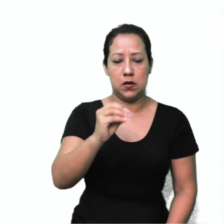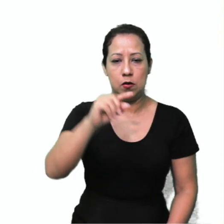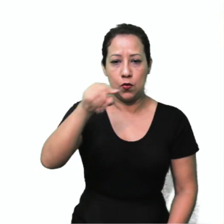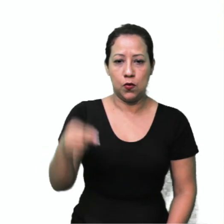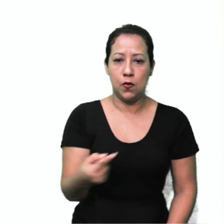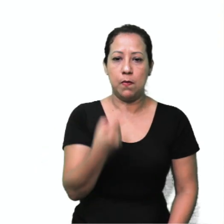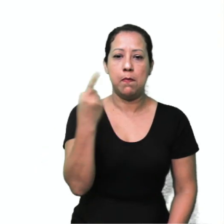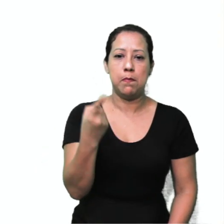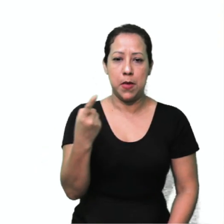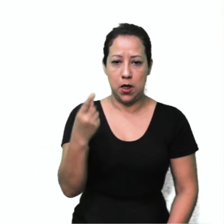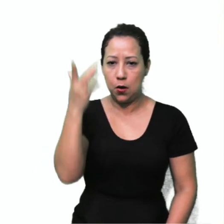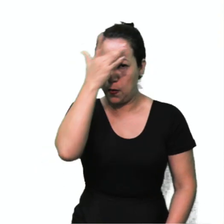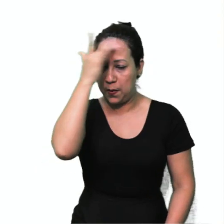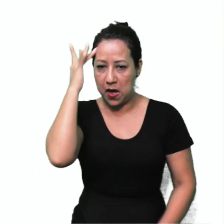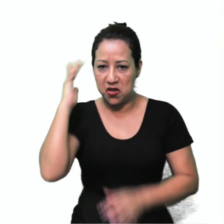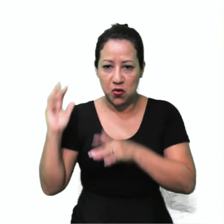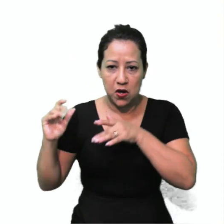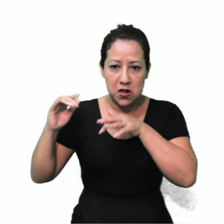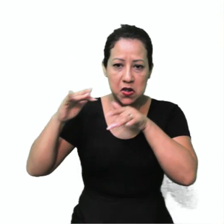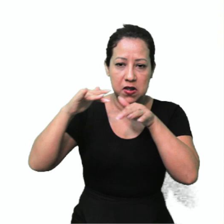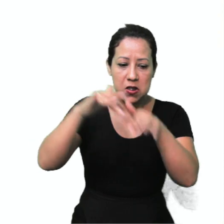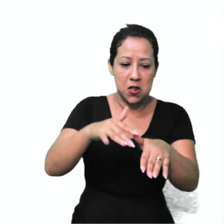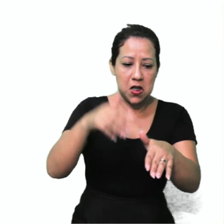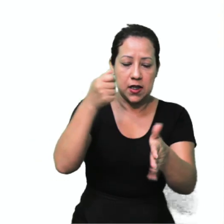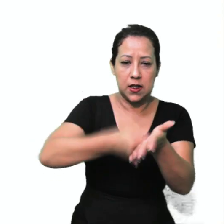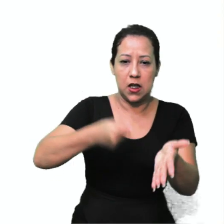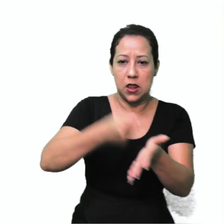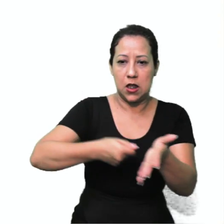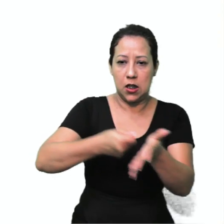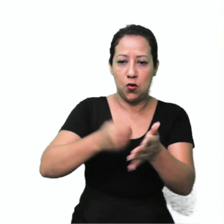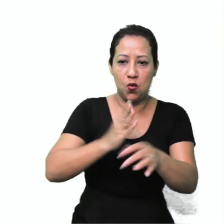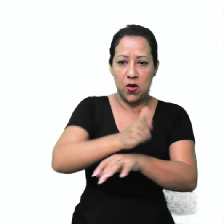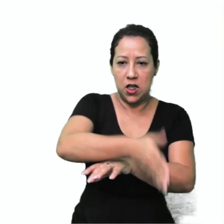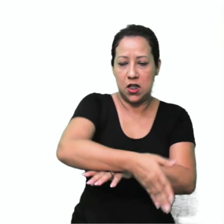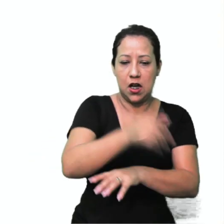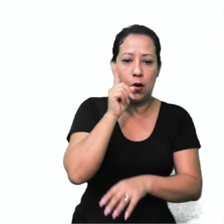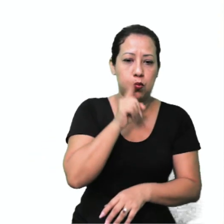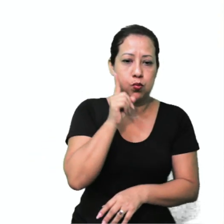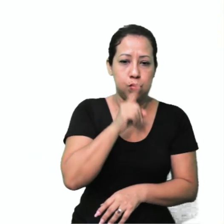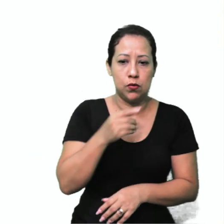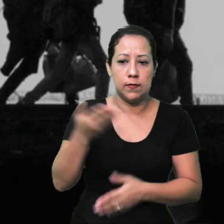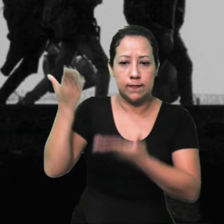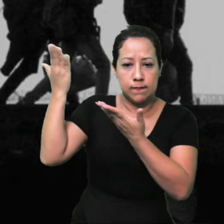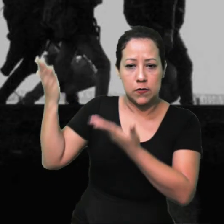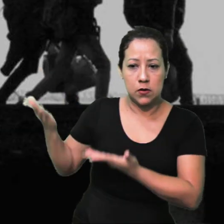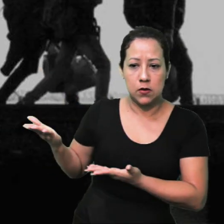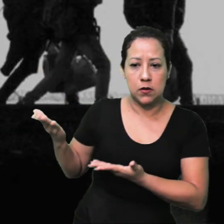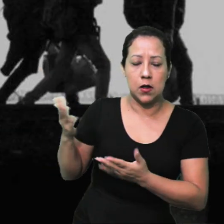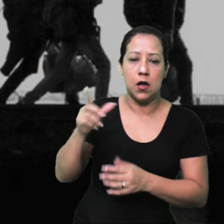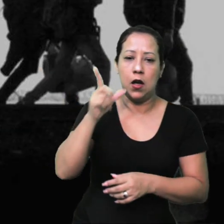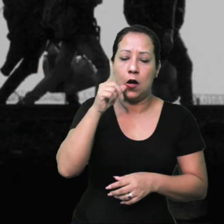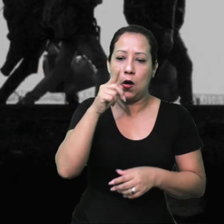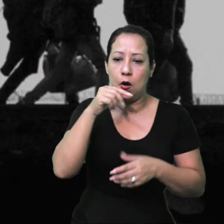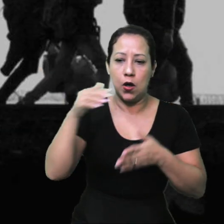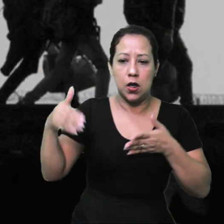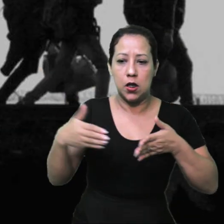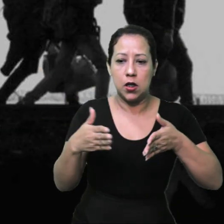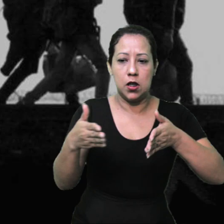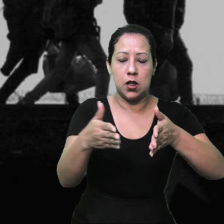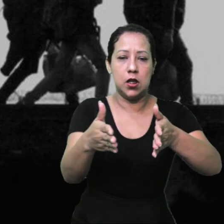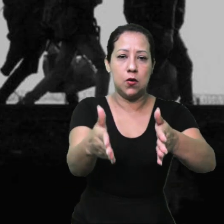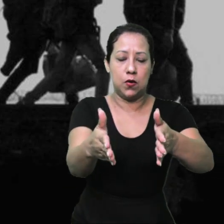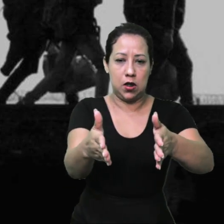Grande. Não é Rio Grande do Norte nem Rio Grande do Sul, viu? É o nome do rio, Rio Grande. Ele divide a